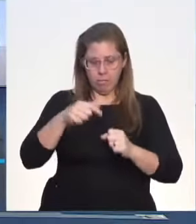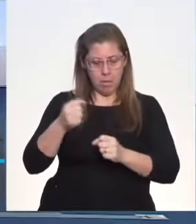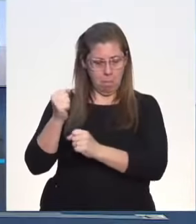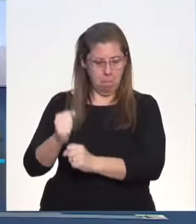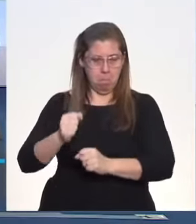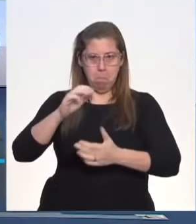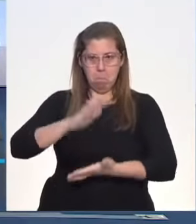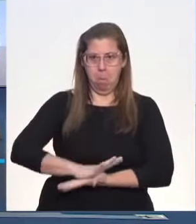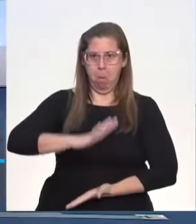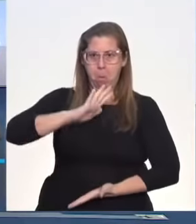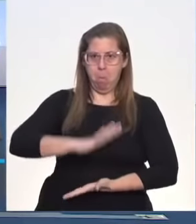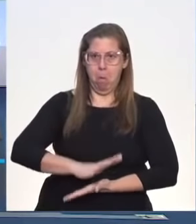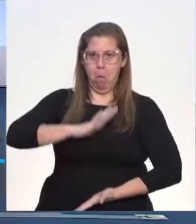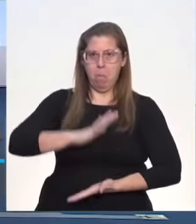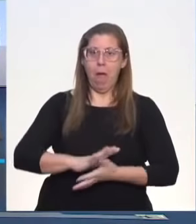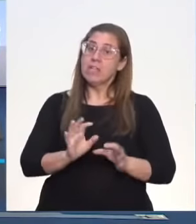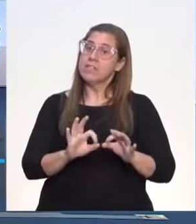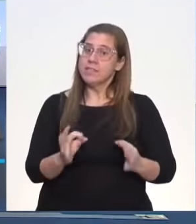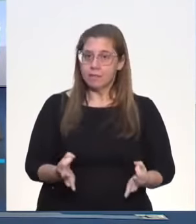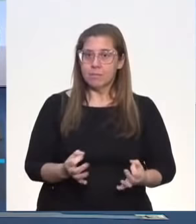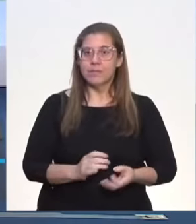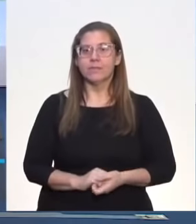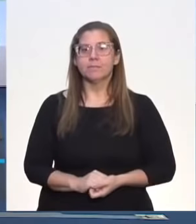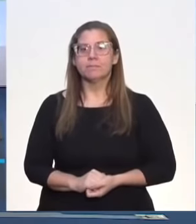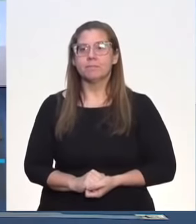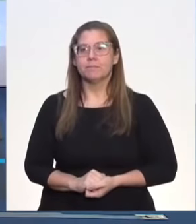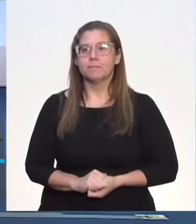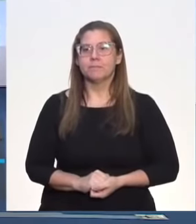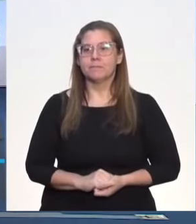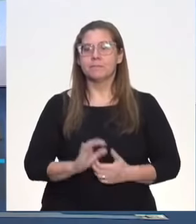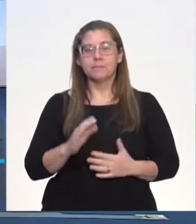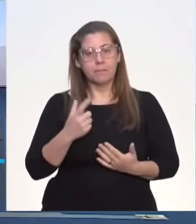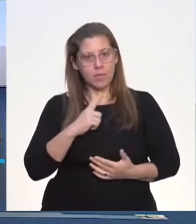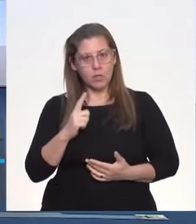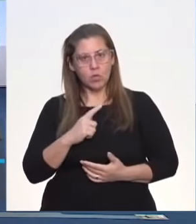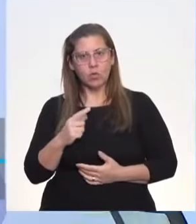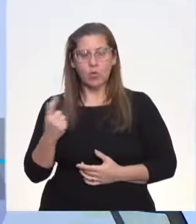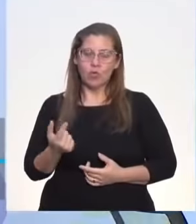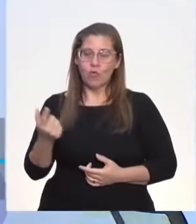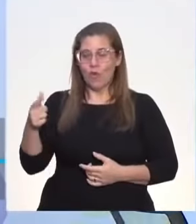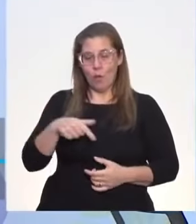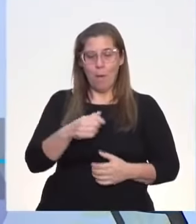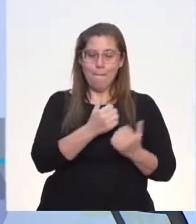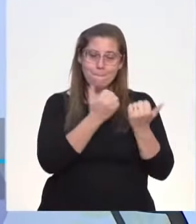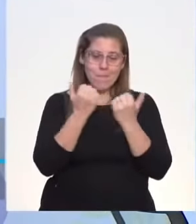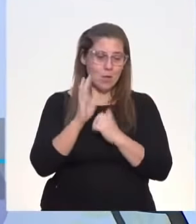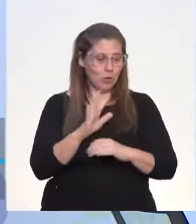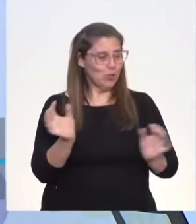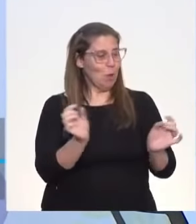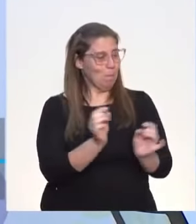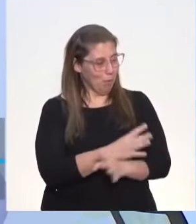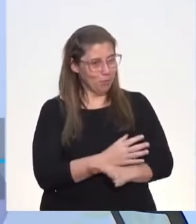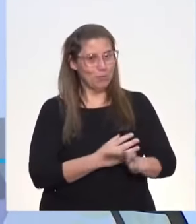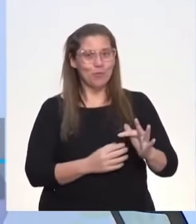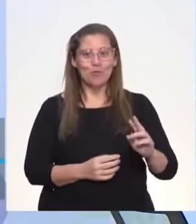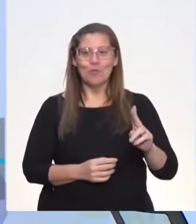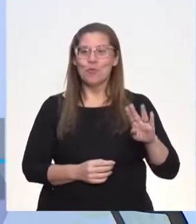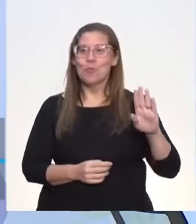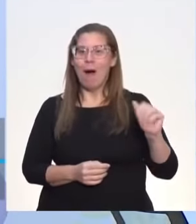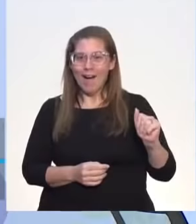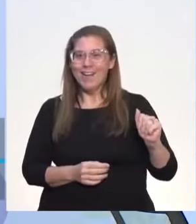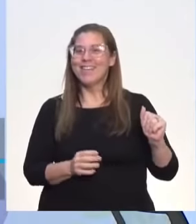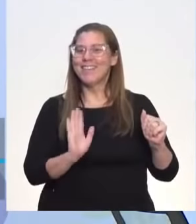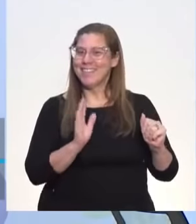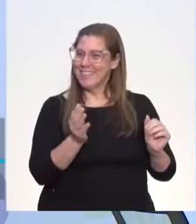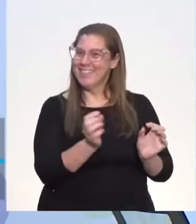só já colocou aqui é um tipo de máquina simples enquanto enquanto um vem com o milho outro que já tá com o fubá pronto porque o João